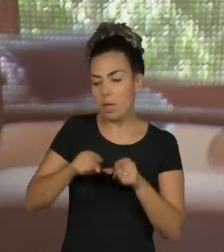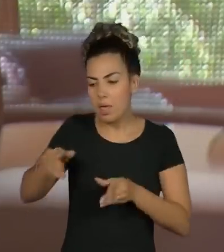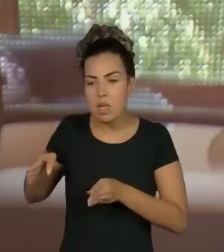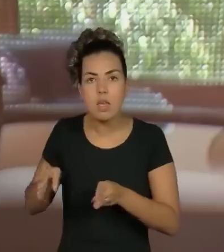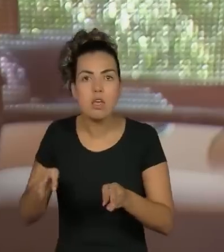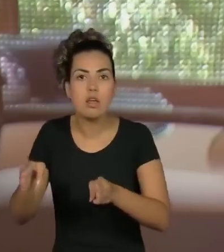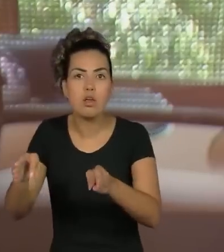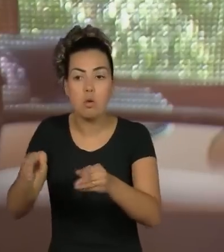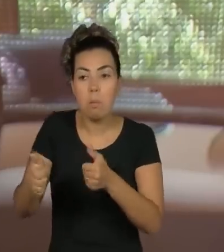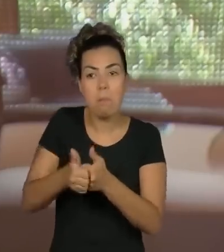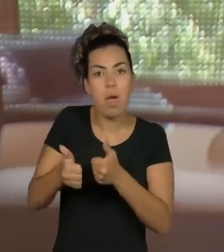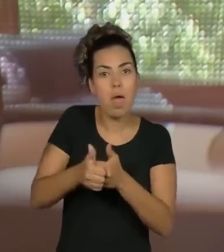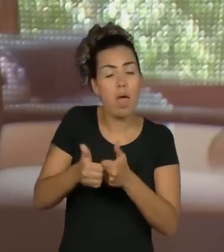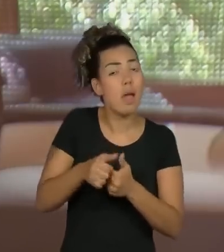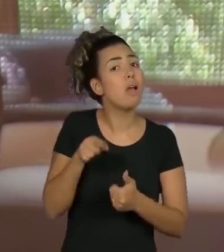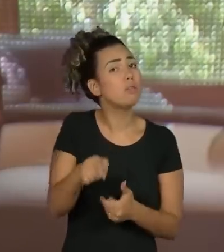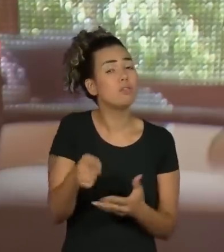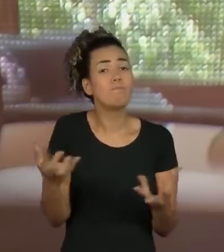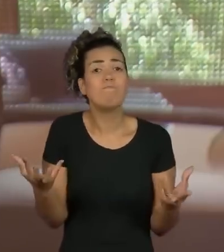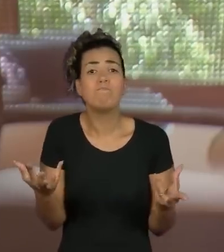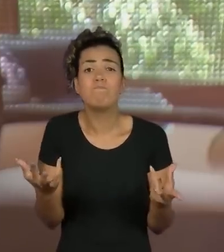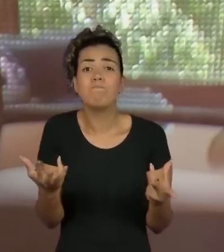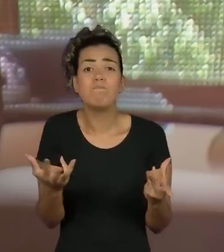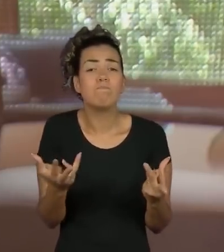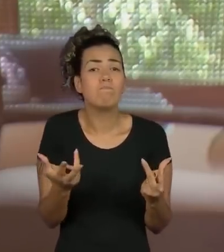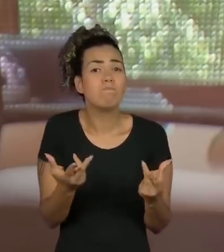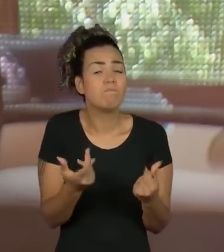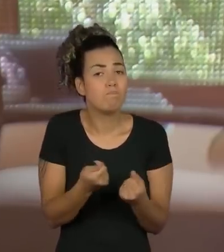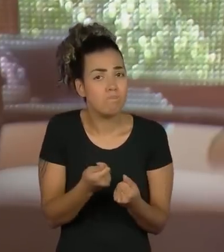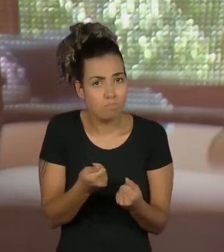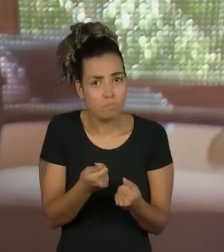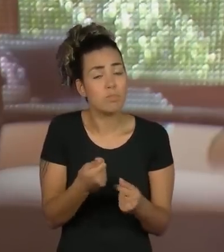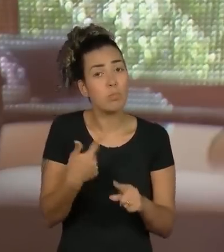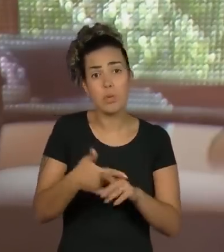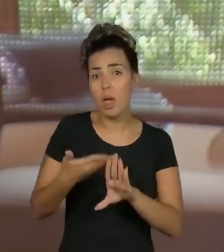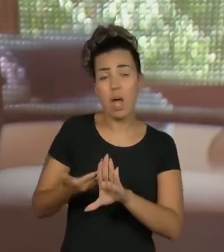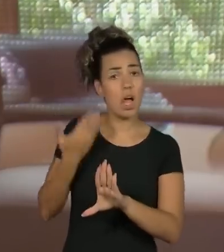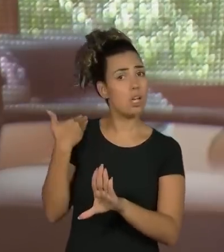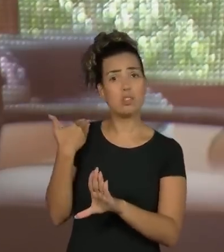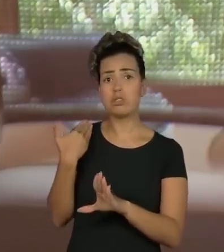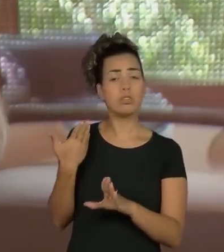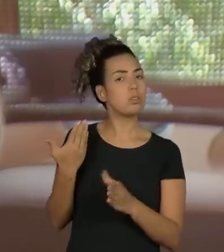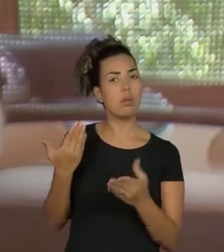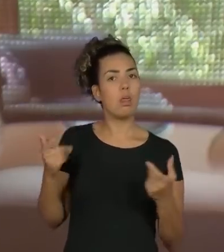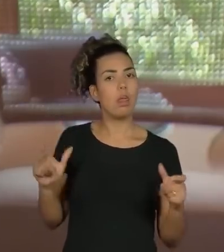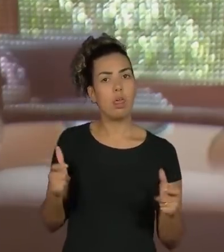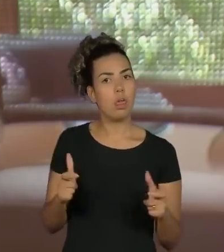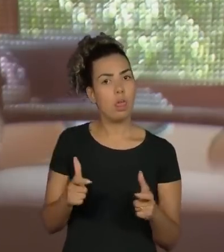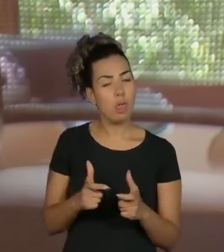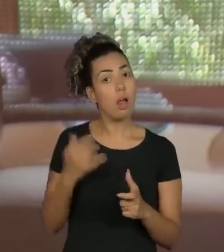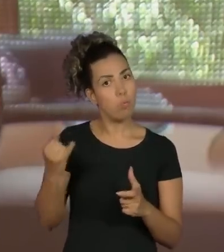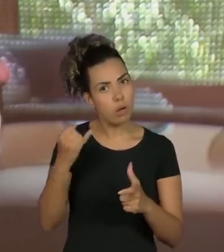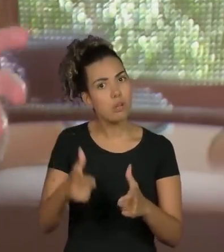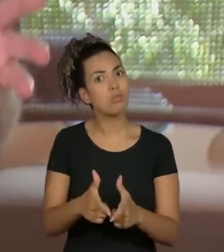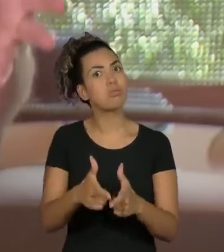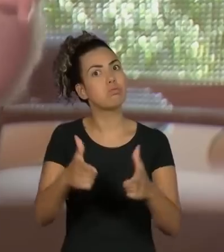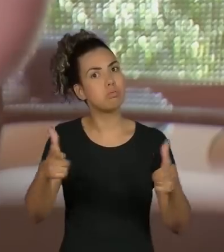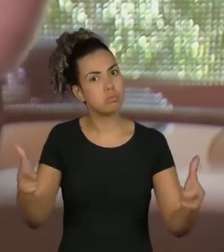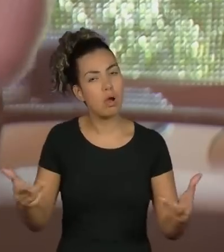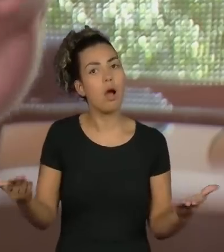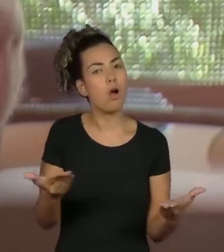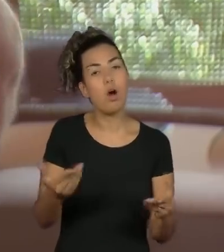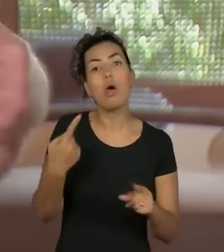exótica, que vai sumir num primeiro ciclo e depois vai ser substituída pela